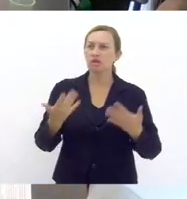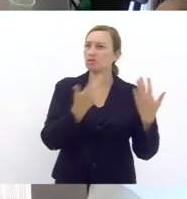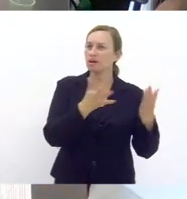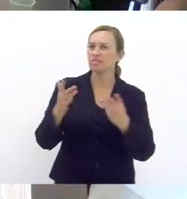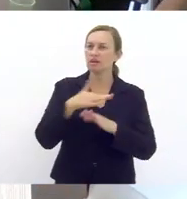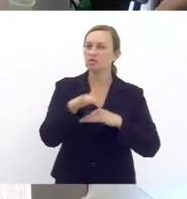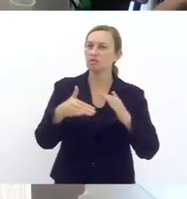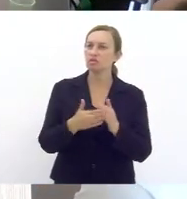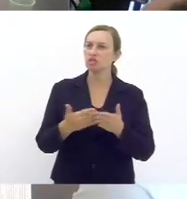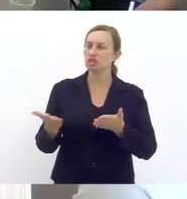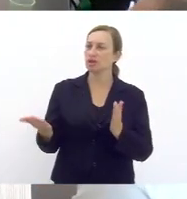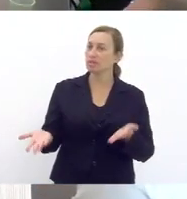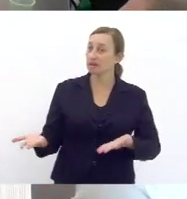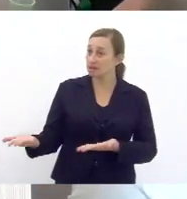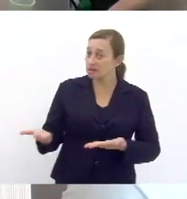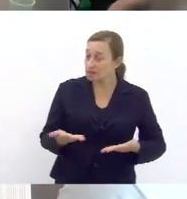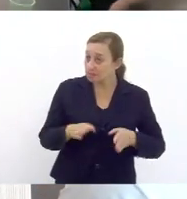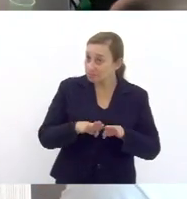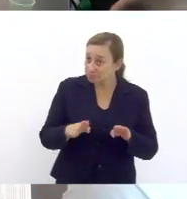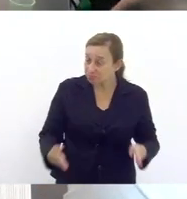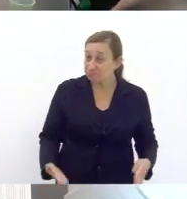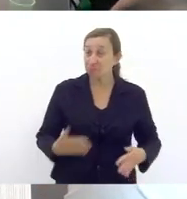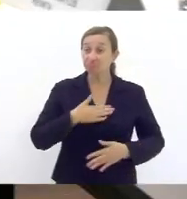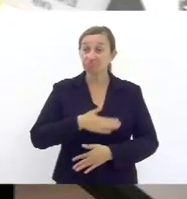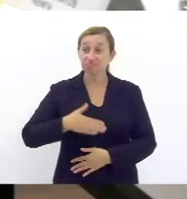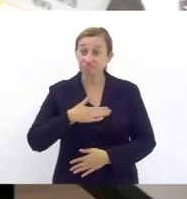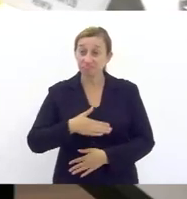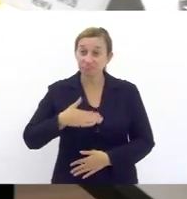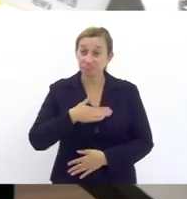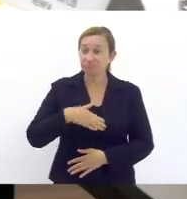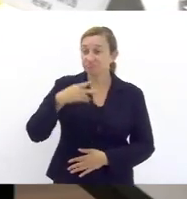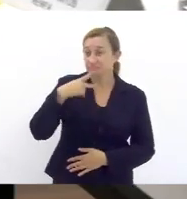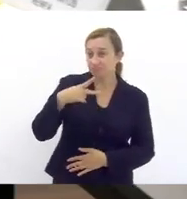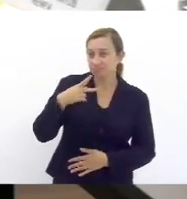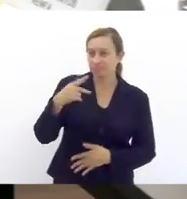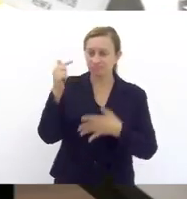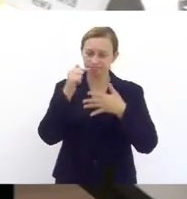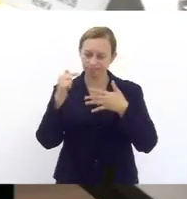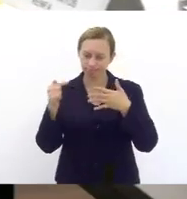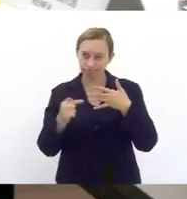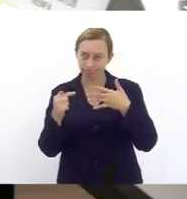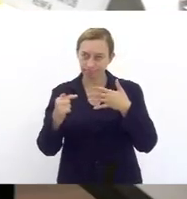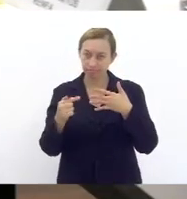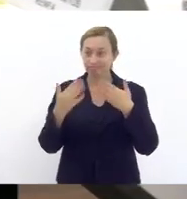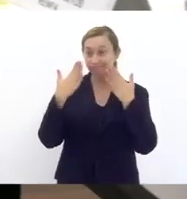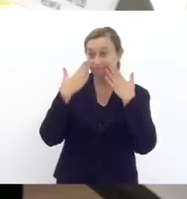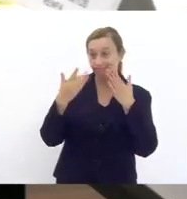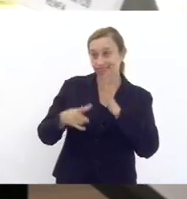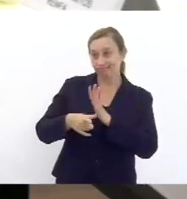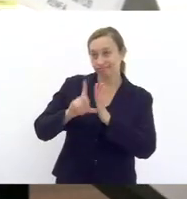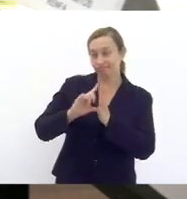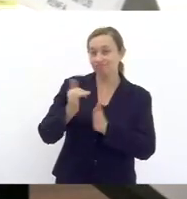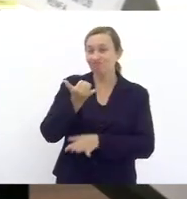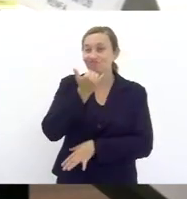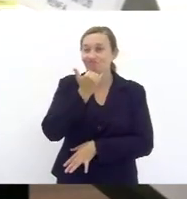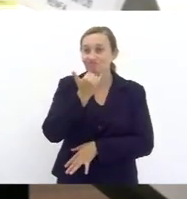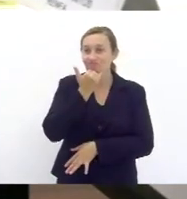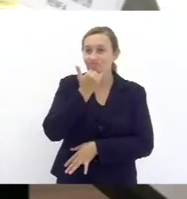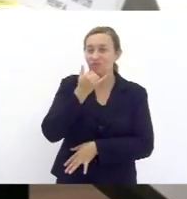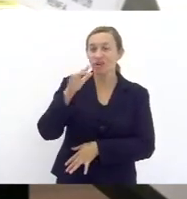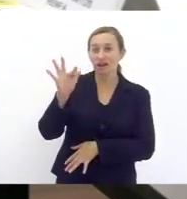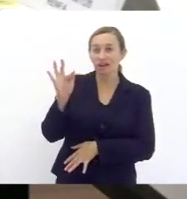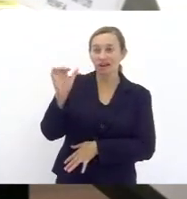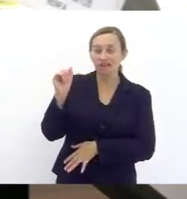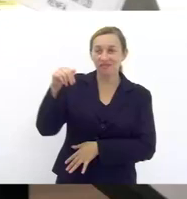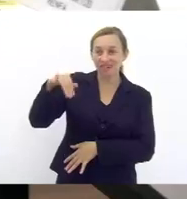estão na mesa eu gostaria de trazer alguns pontos antes me apresentar Gente desculpa eu sou Fani